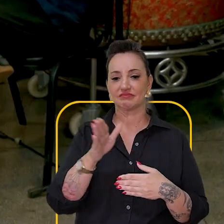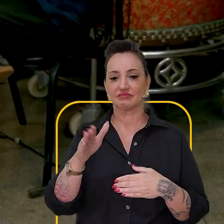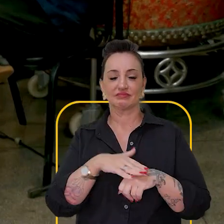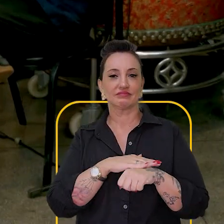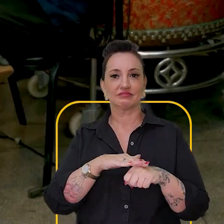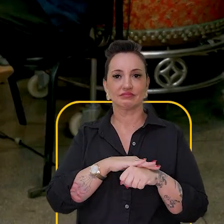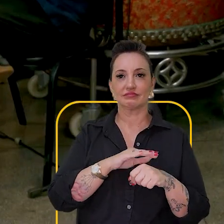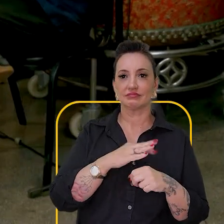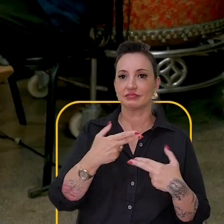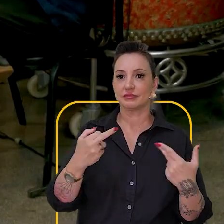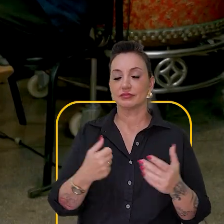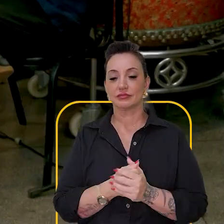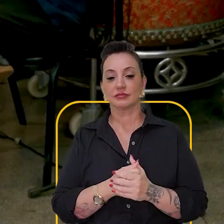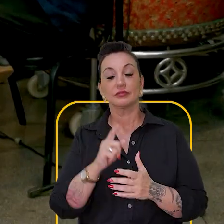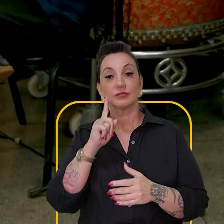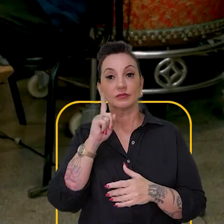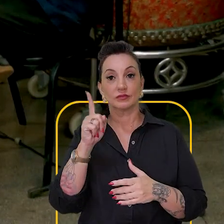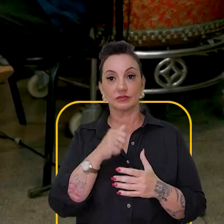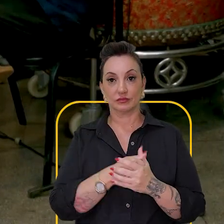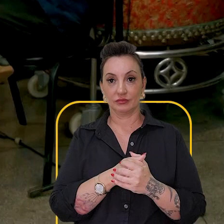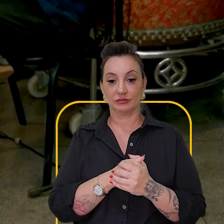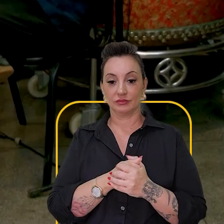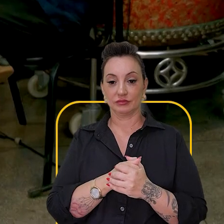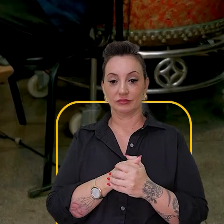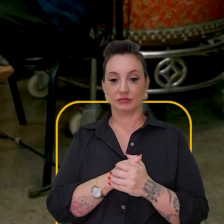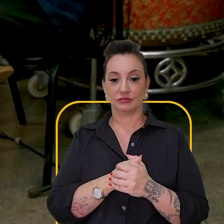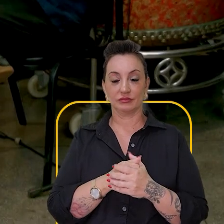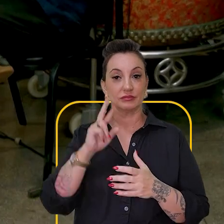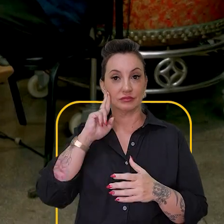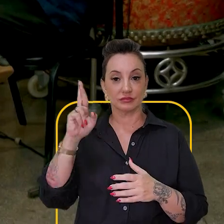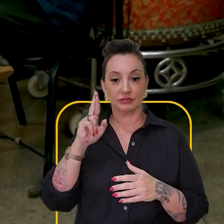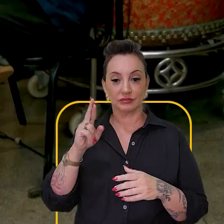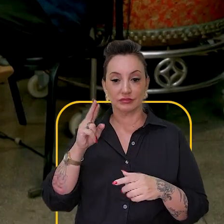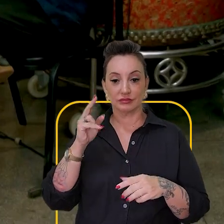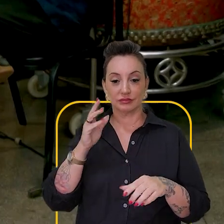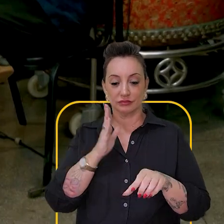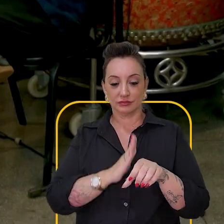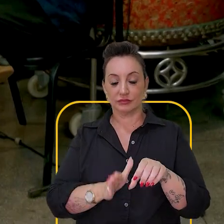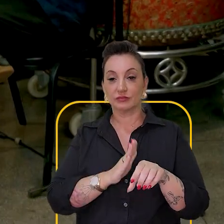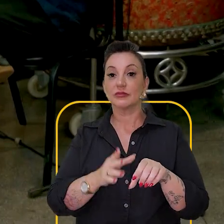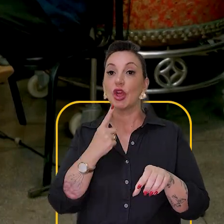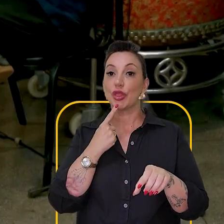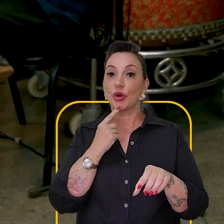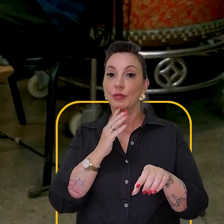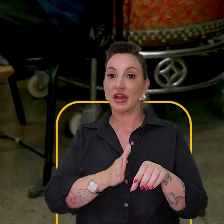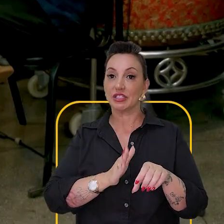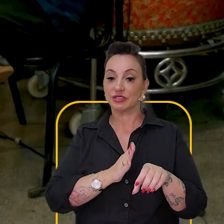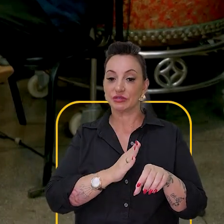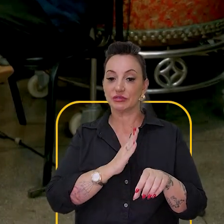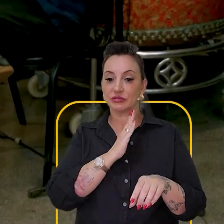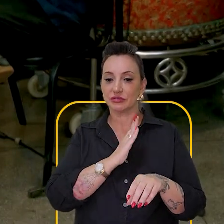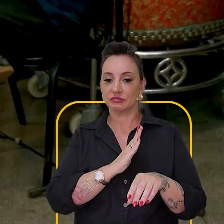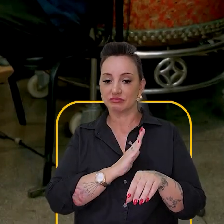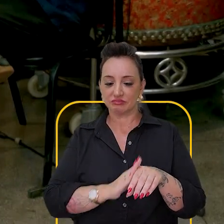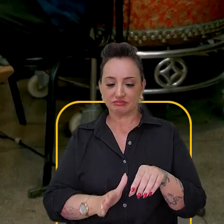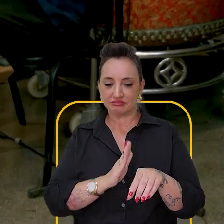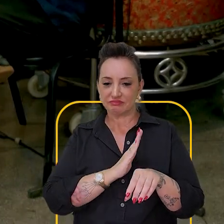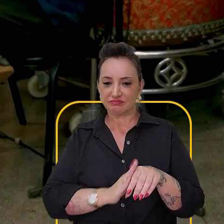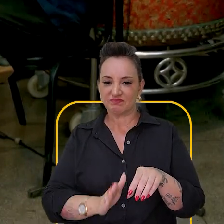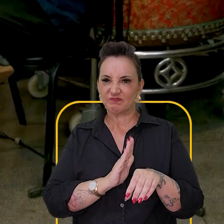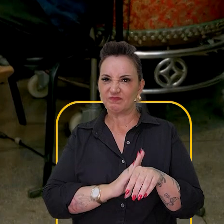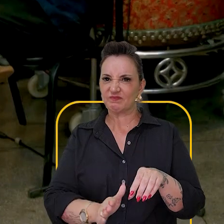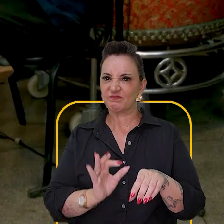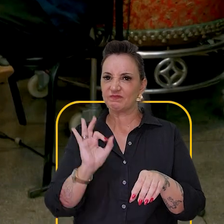ia conversar com eles e tal e um dia a senhora estava cortando tomate e ela cortou todas as